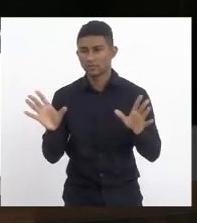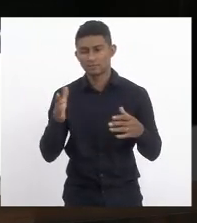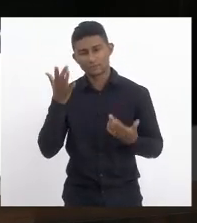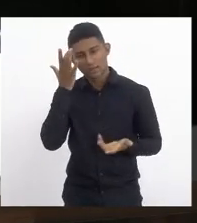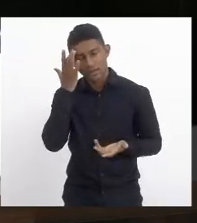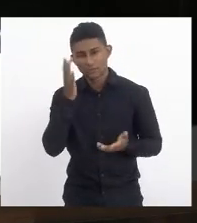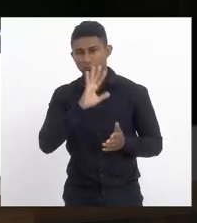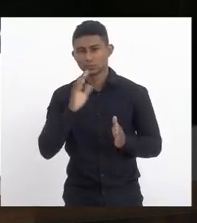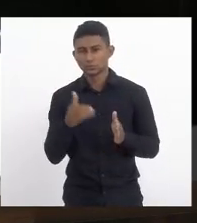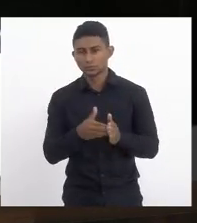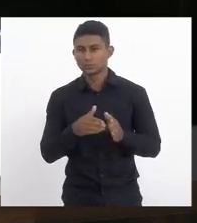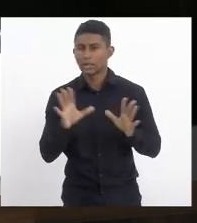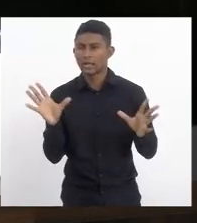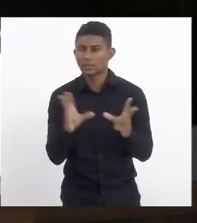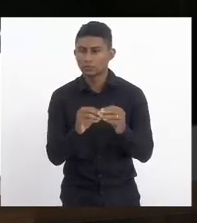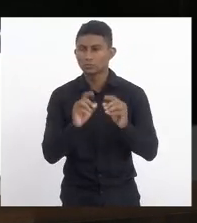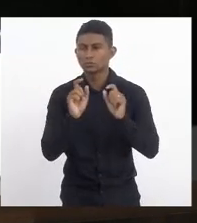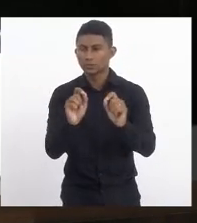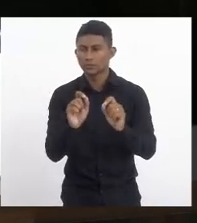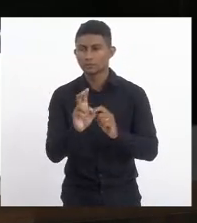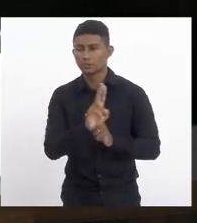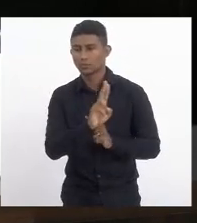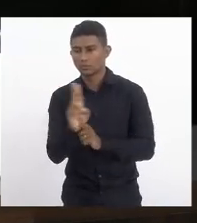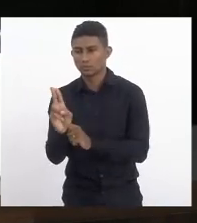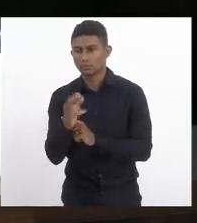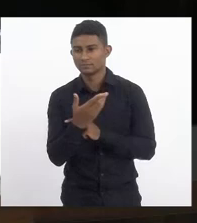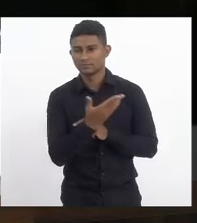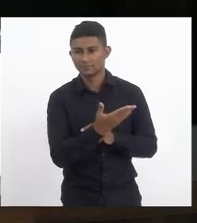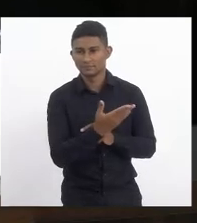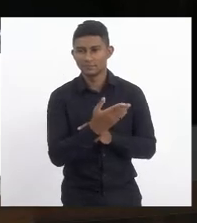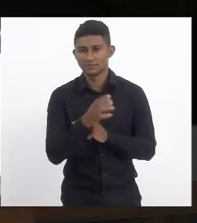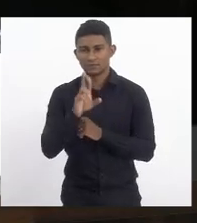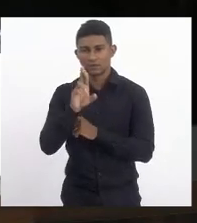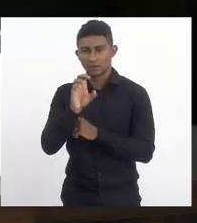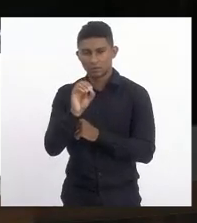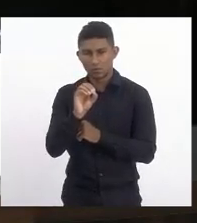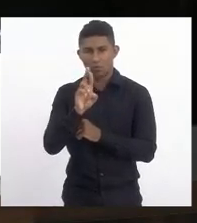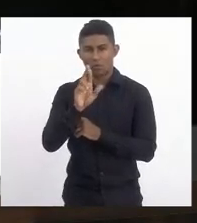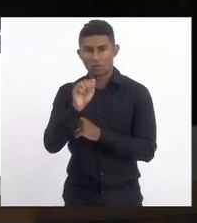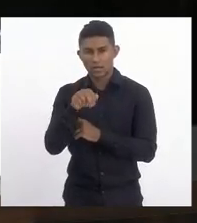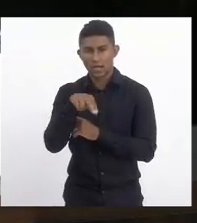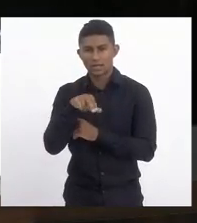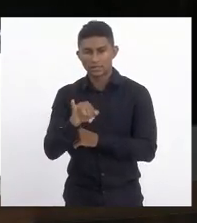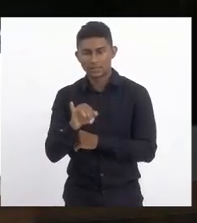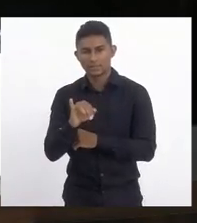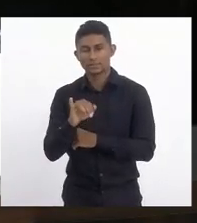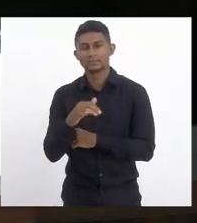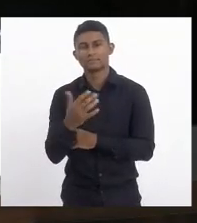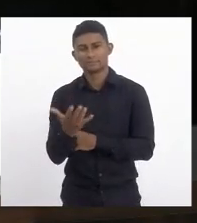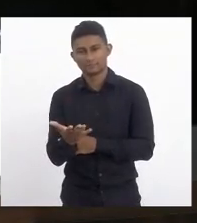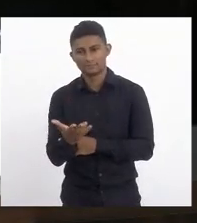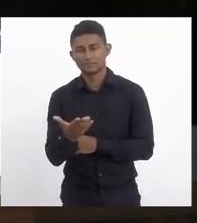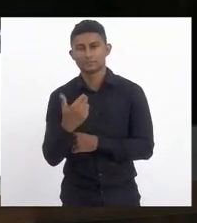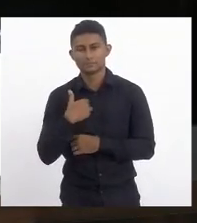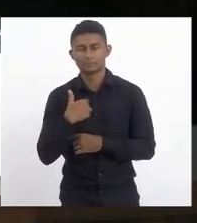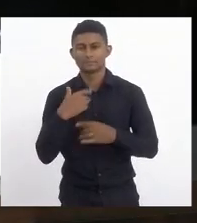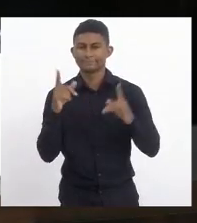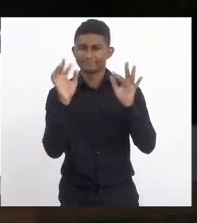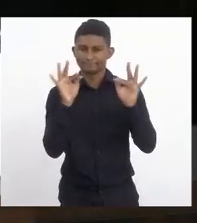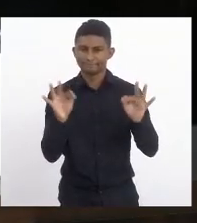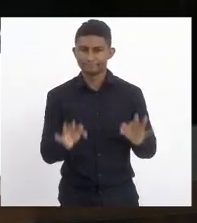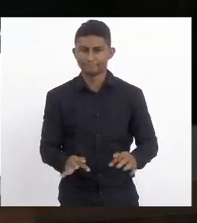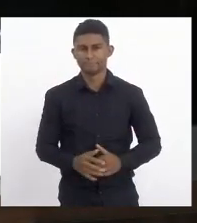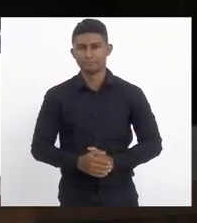resumir num nome: Cardeal Orani João Tempesta. Então, eu fico muito feliz, xará,